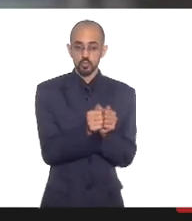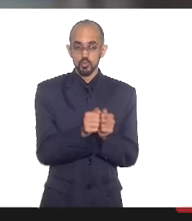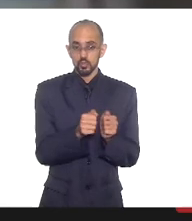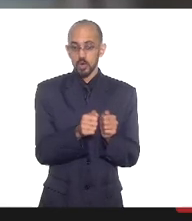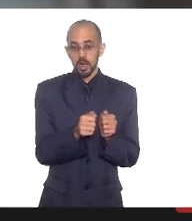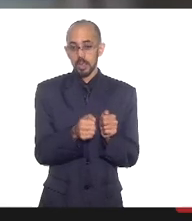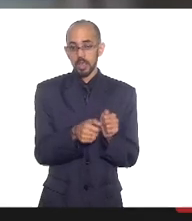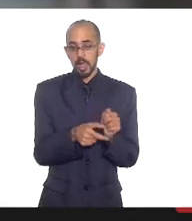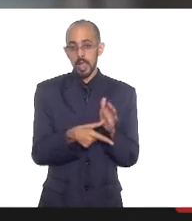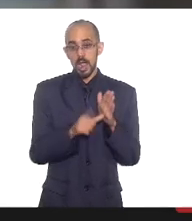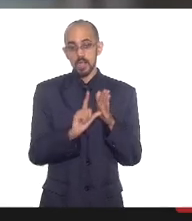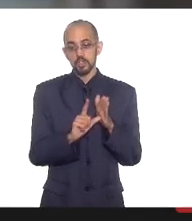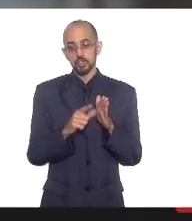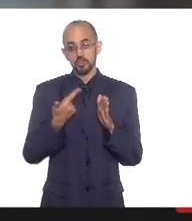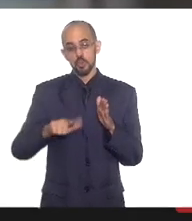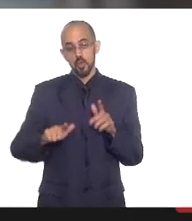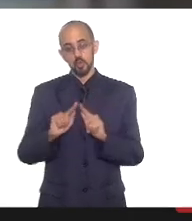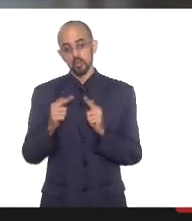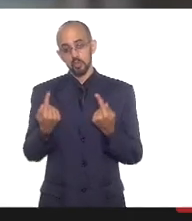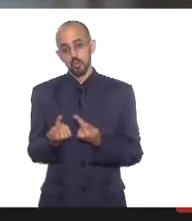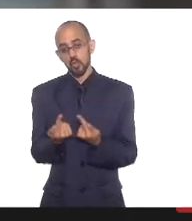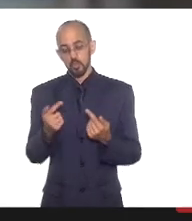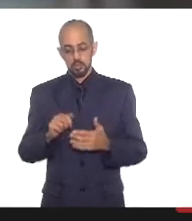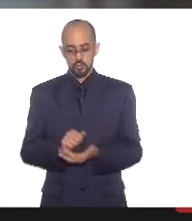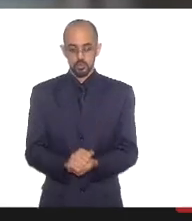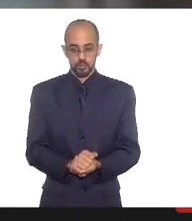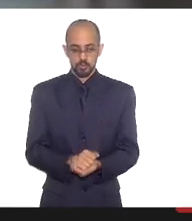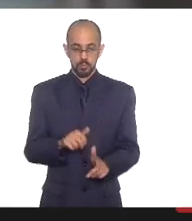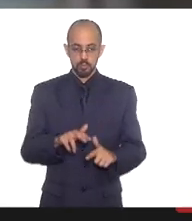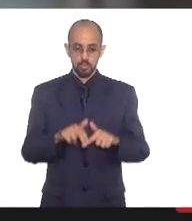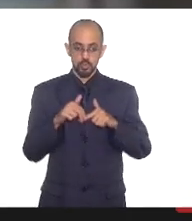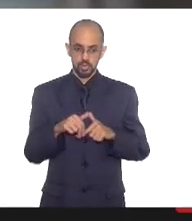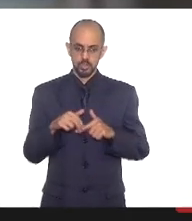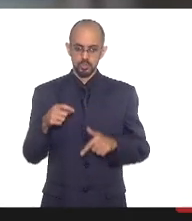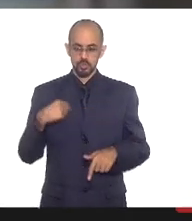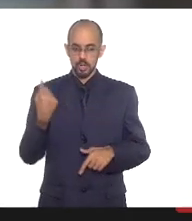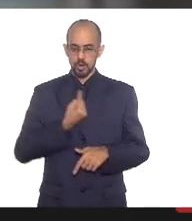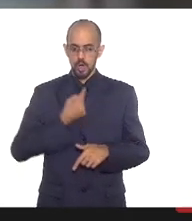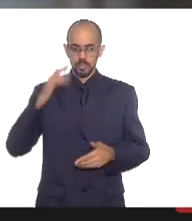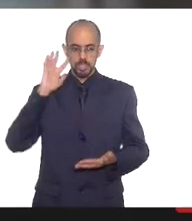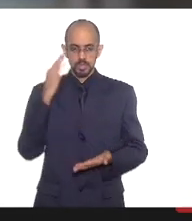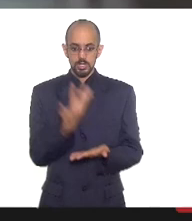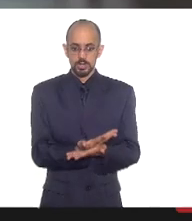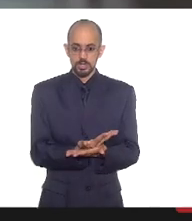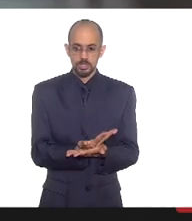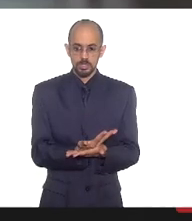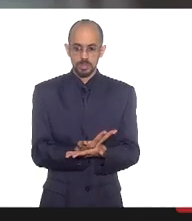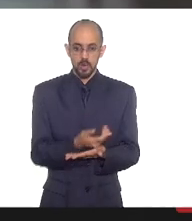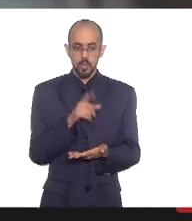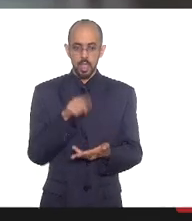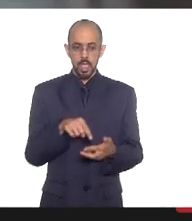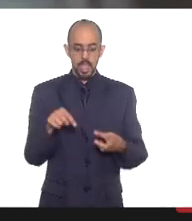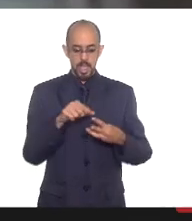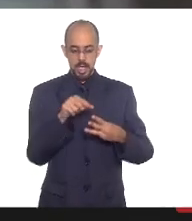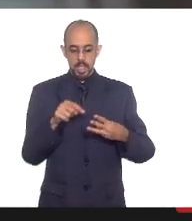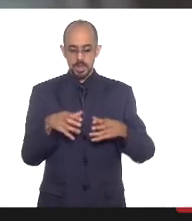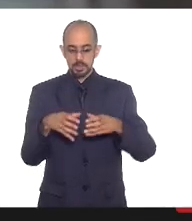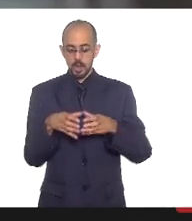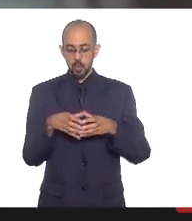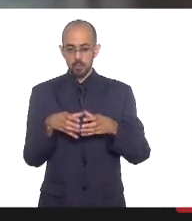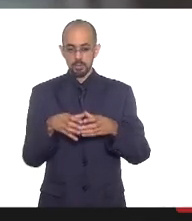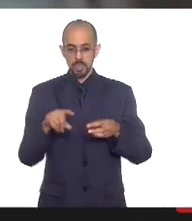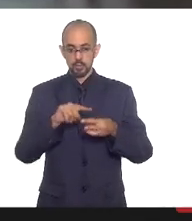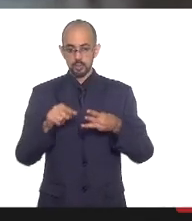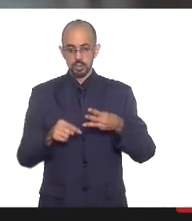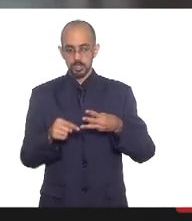com maior risco estabelecimento ao risco de agravamento por isso com essa decisão muito clara na parte da são combate o